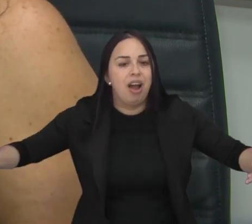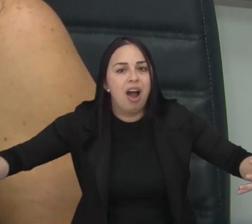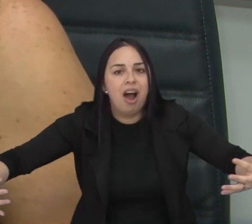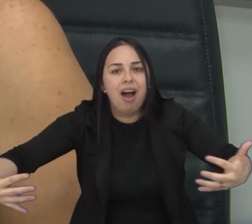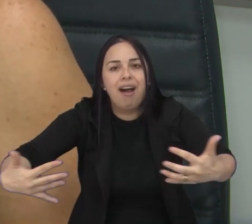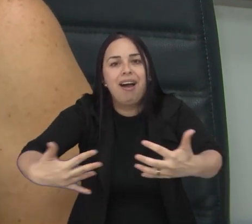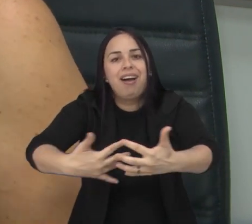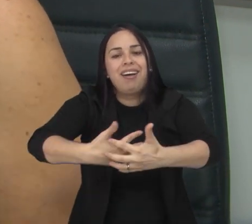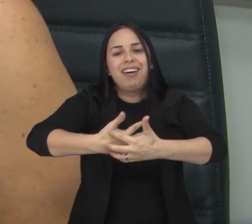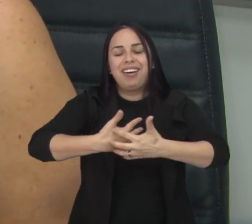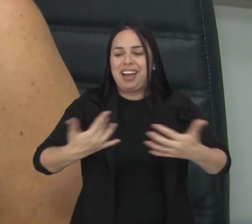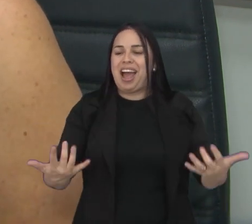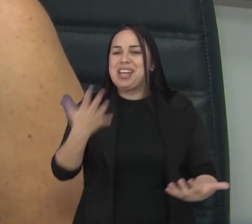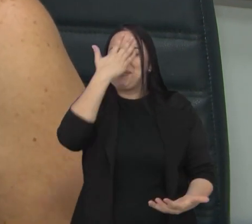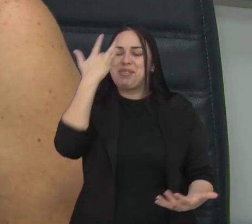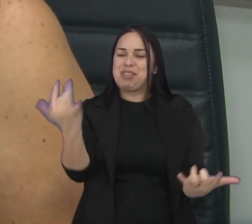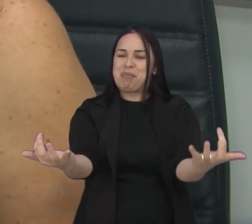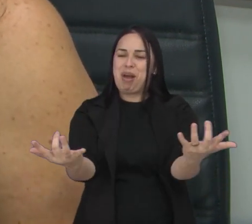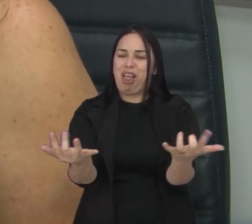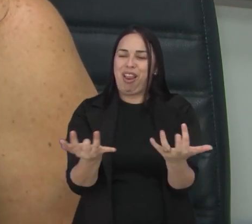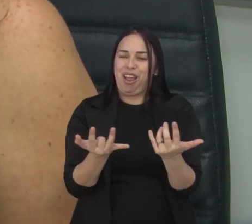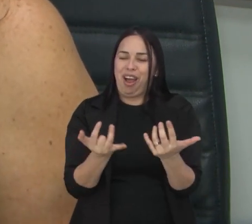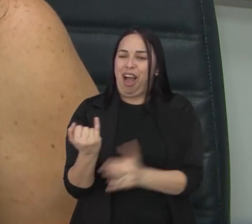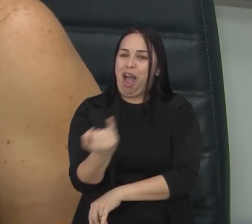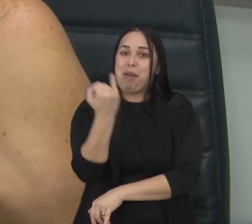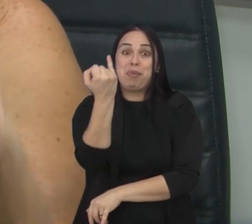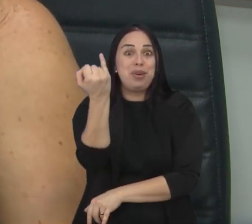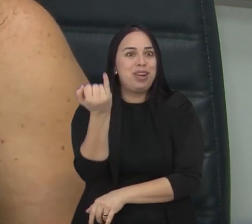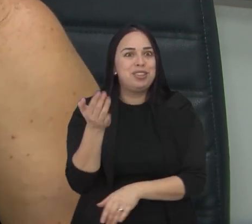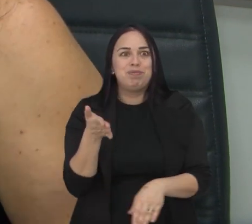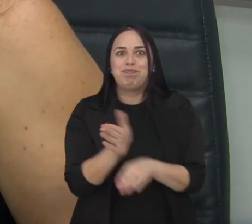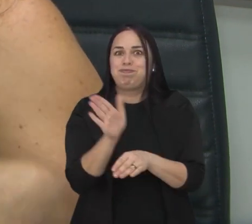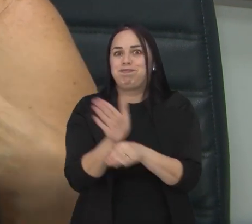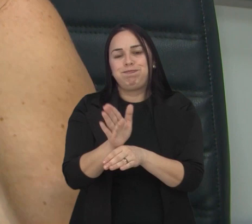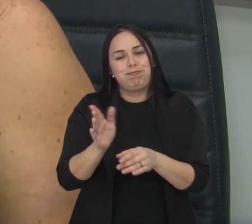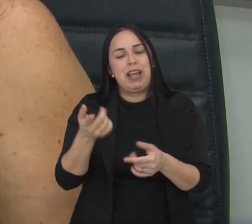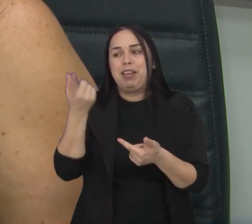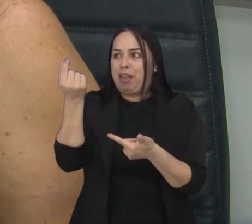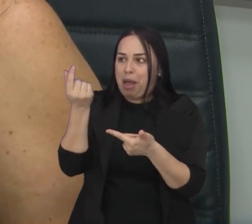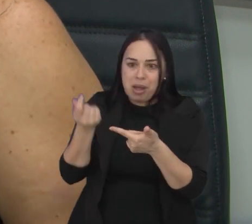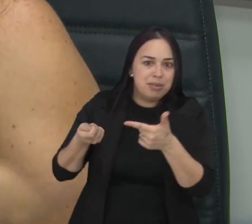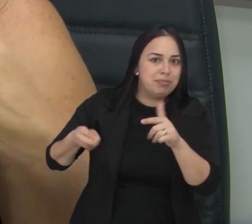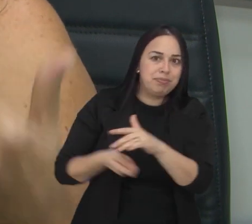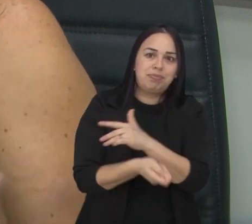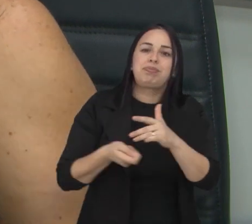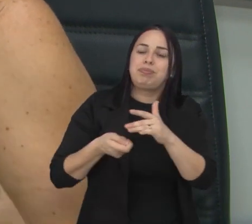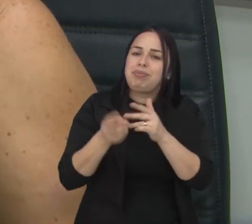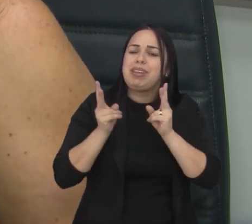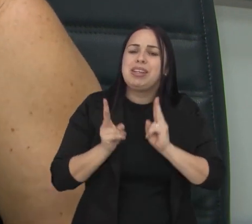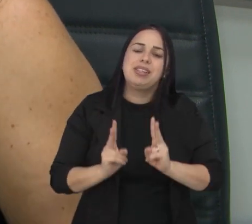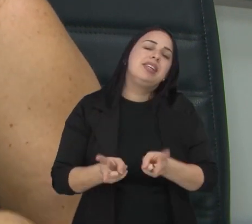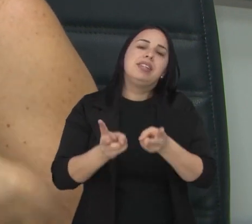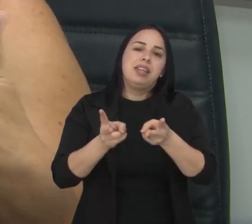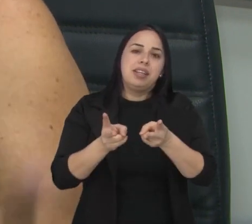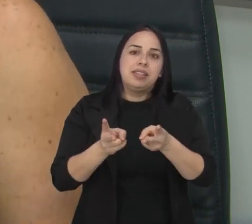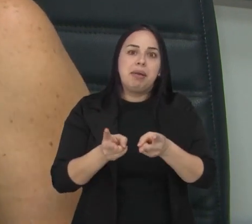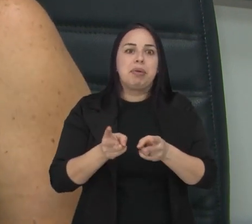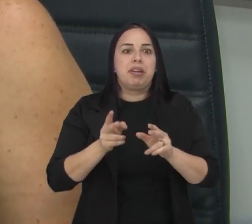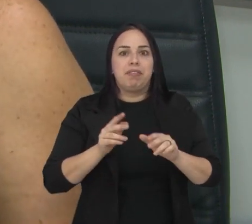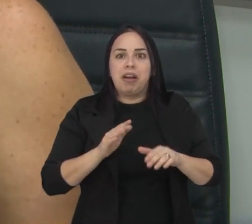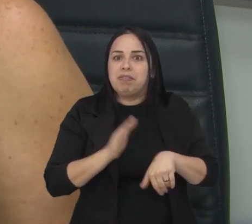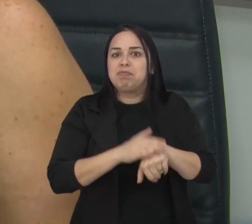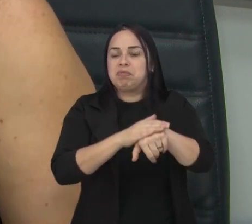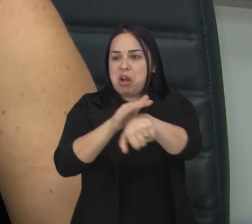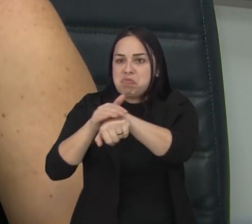muita gente para participar. É importantíssimo incentivar, ter recurso para que cada vez mais amplie